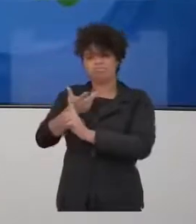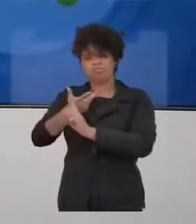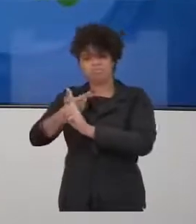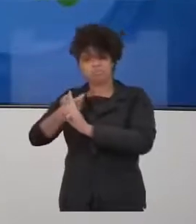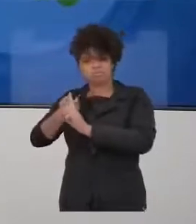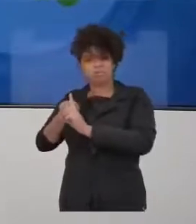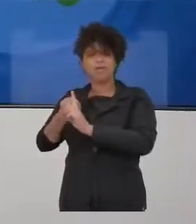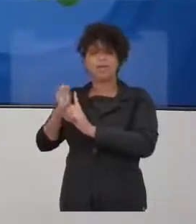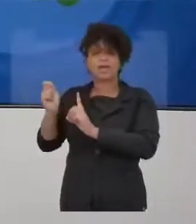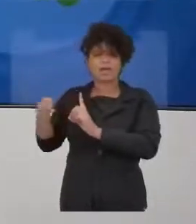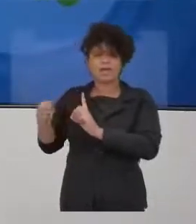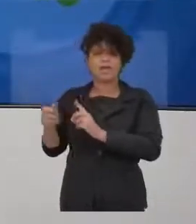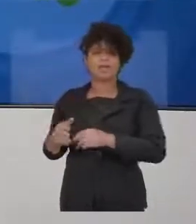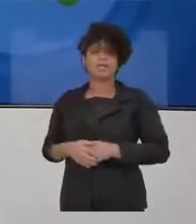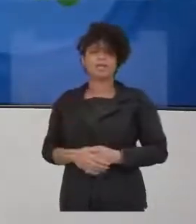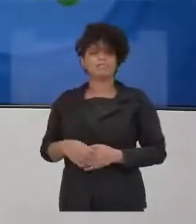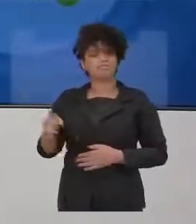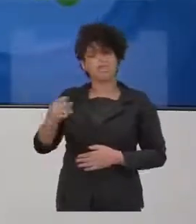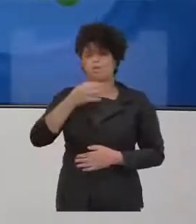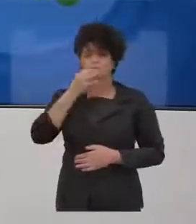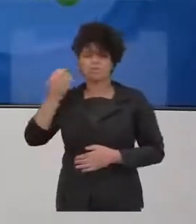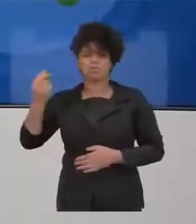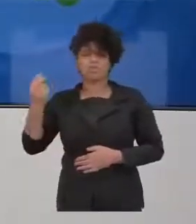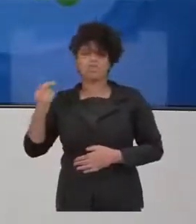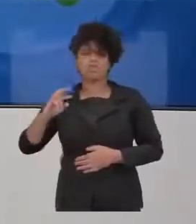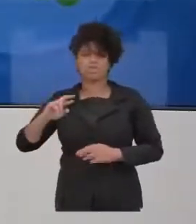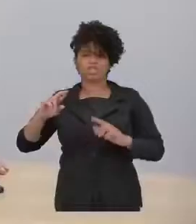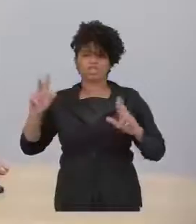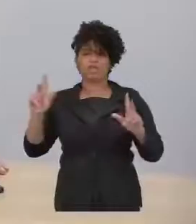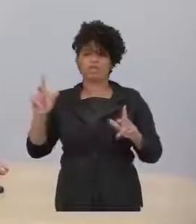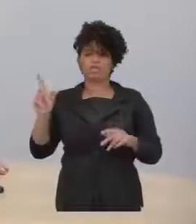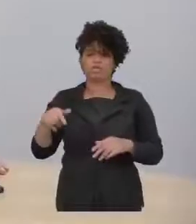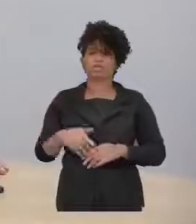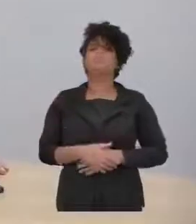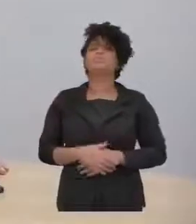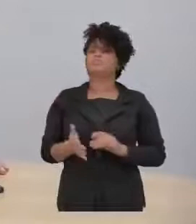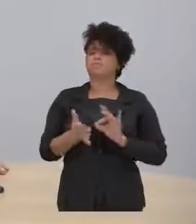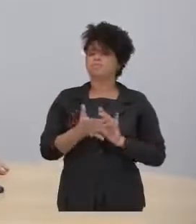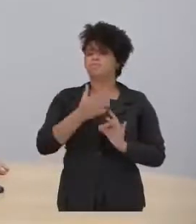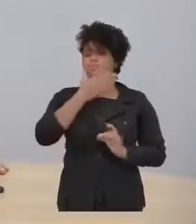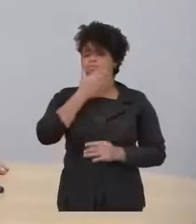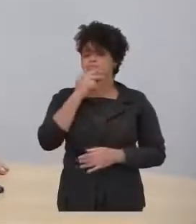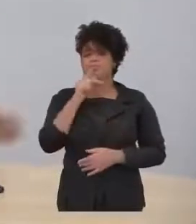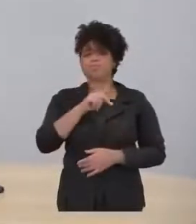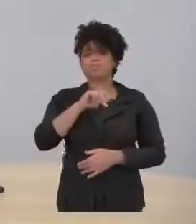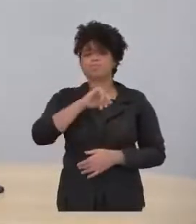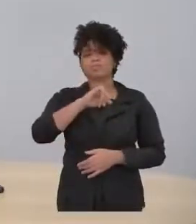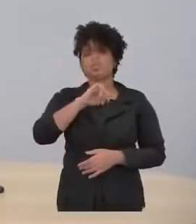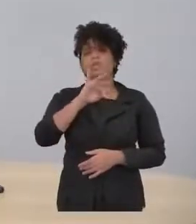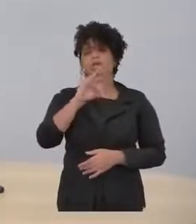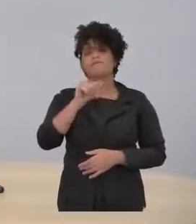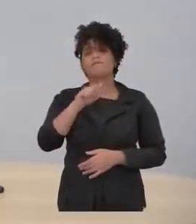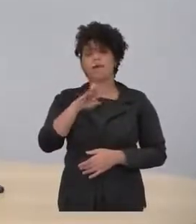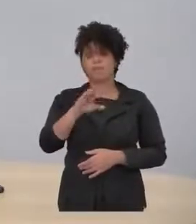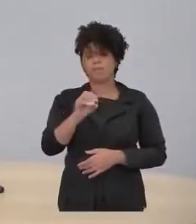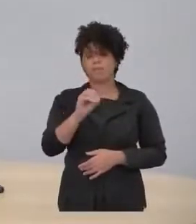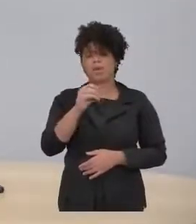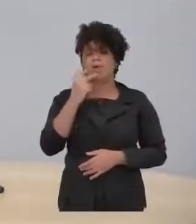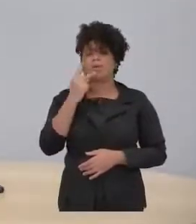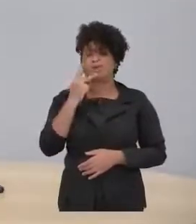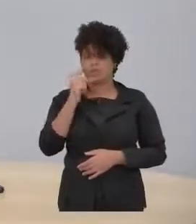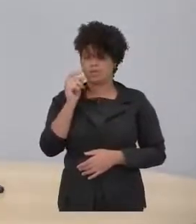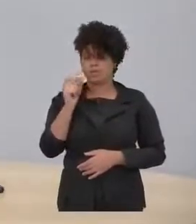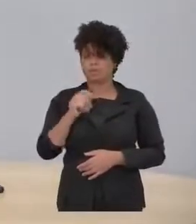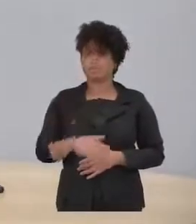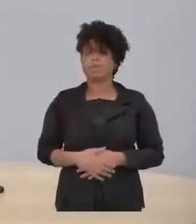o meu oponente, o meu adversário, nunca o meu inimigo. Sim, tá até certo? O professor José Fábio, ele Claro. faz uma colocação muito interessante, que ele